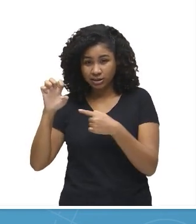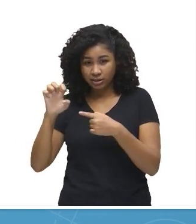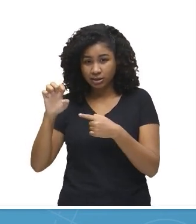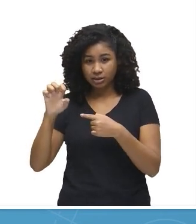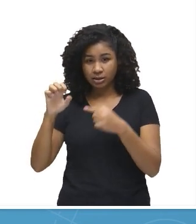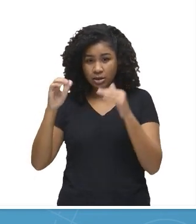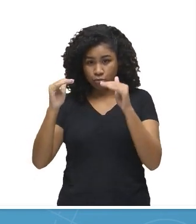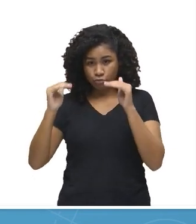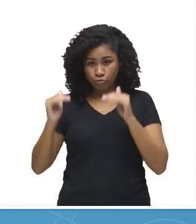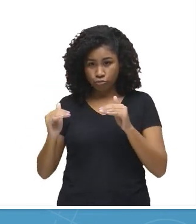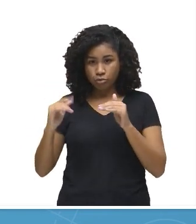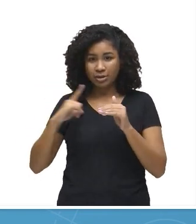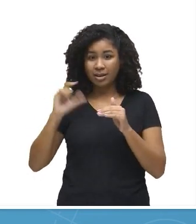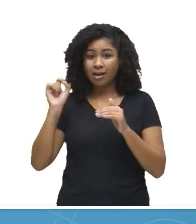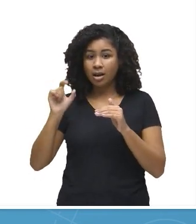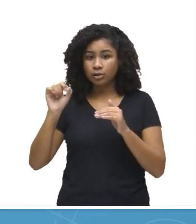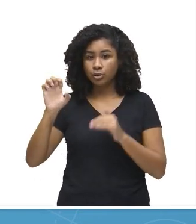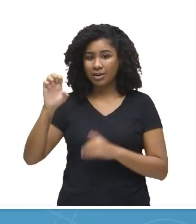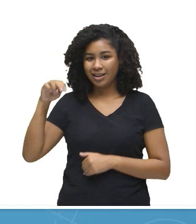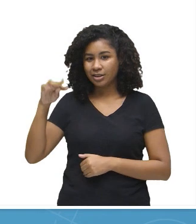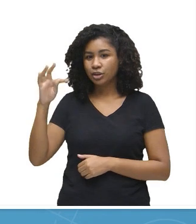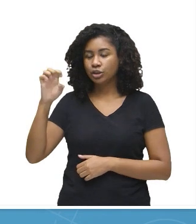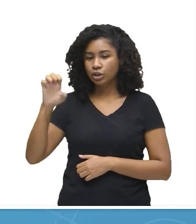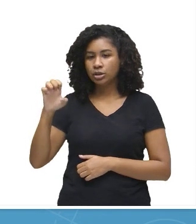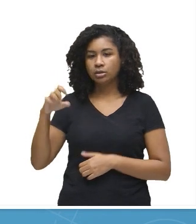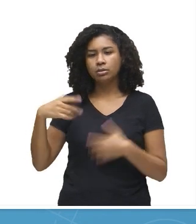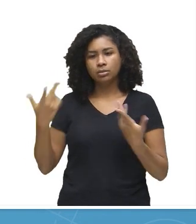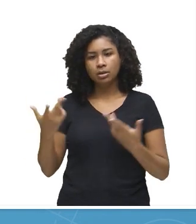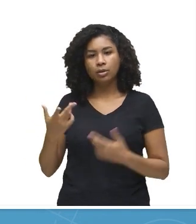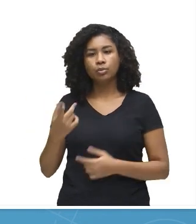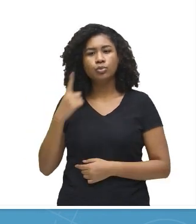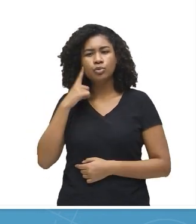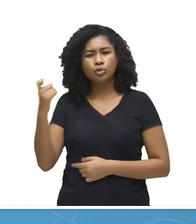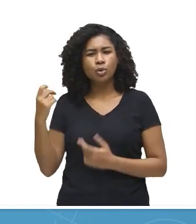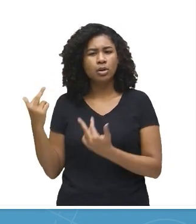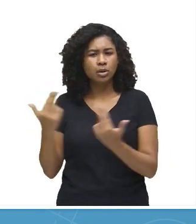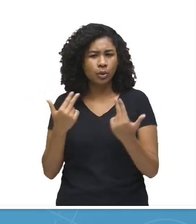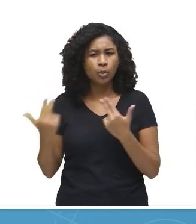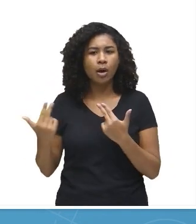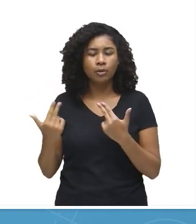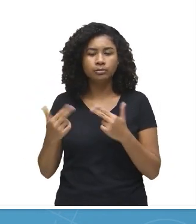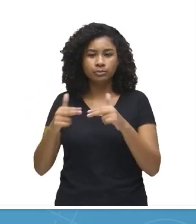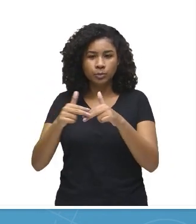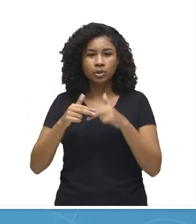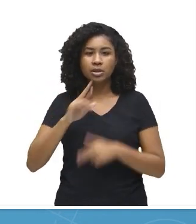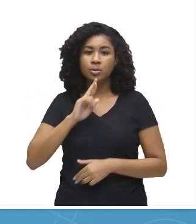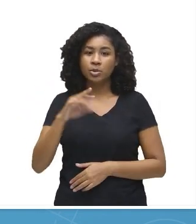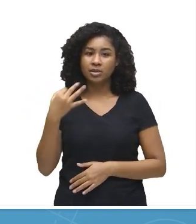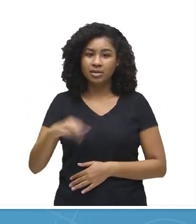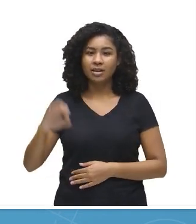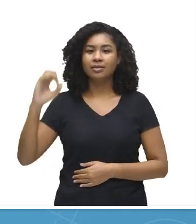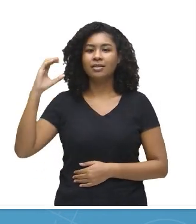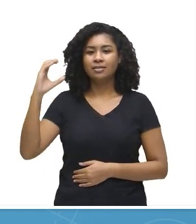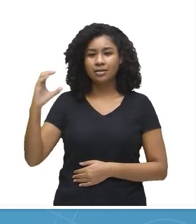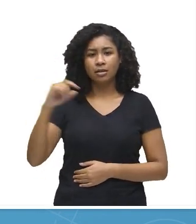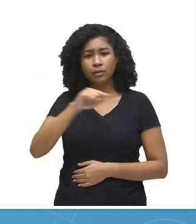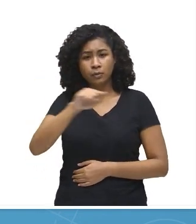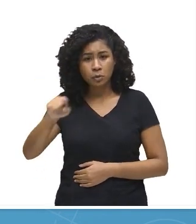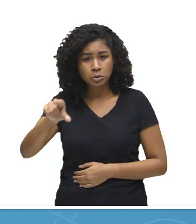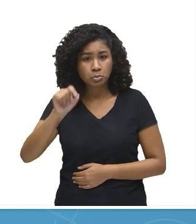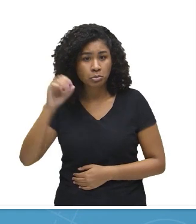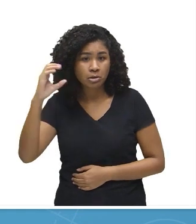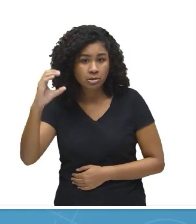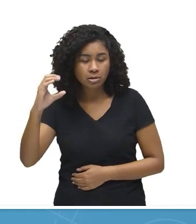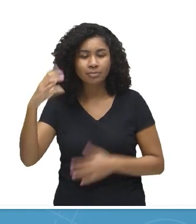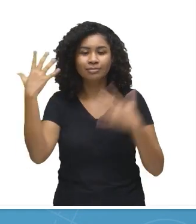mesmo som. Então, isso chama-se rima. Então, a resposta correta é a letra C. Quem marcou a C está de